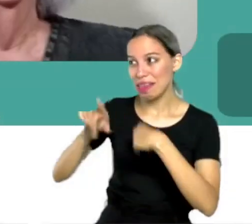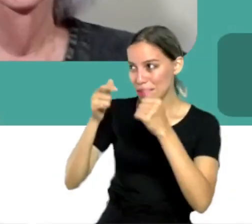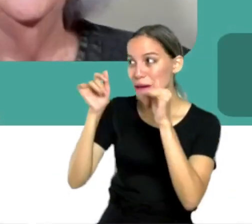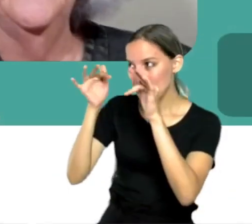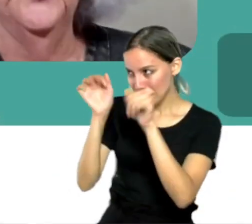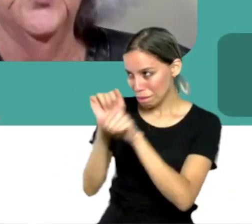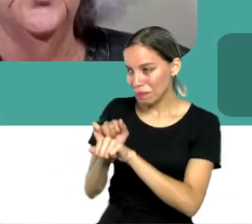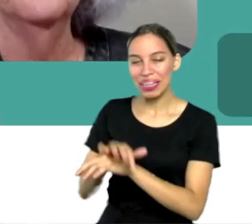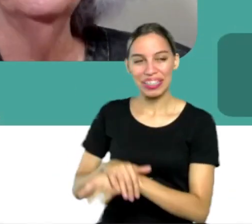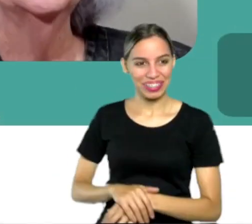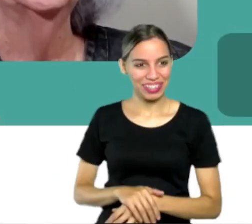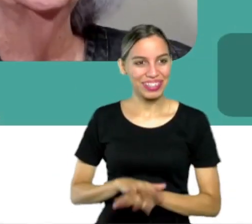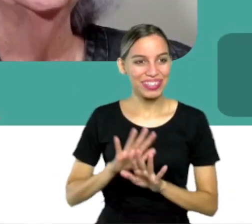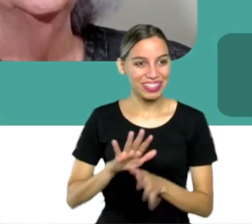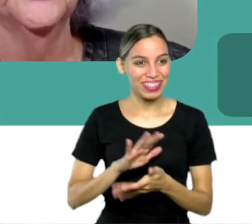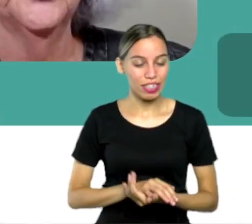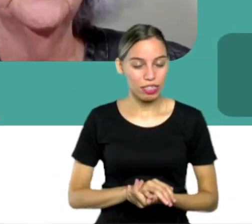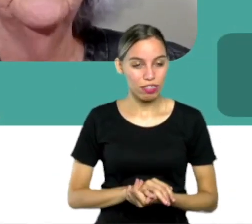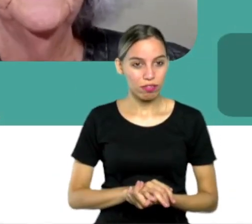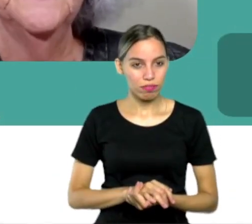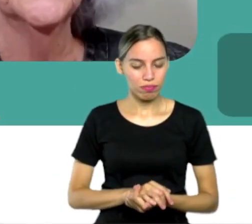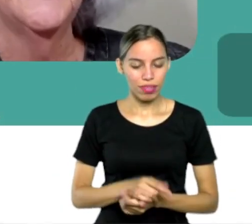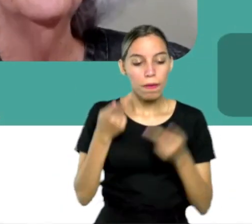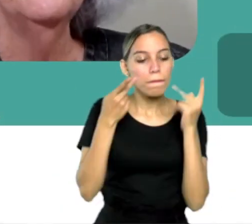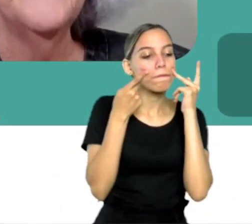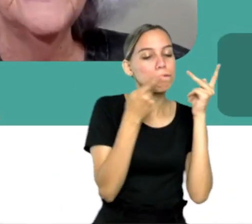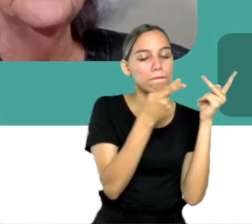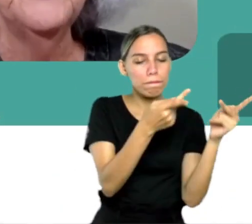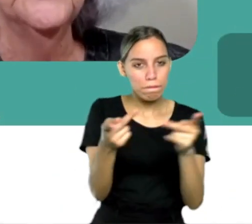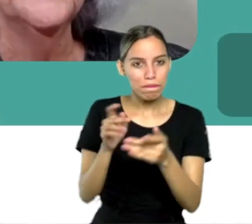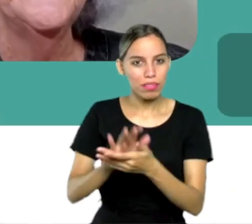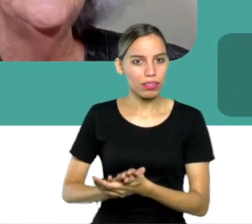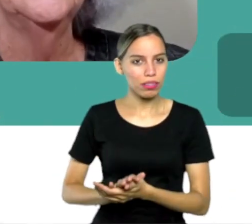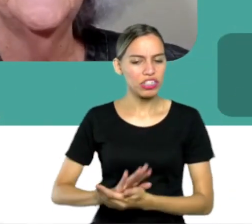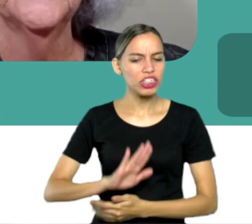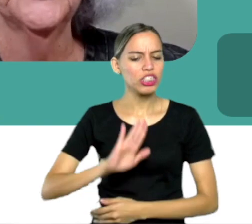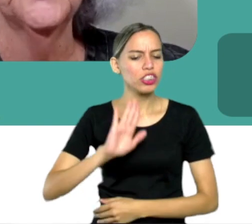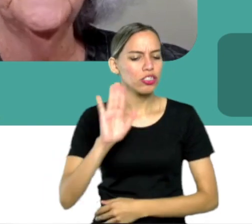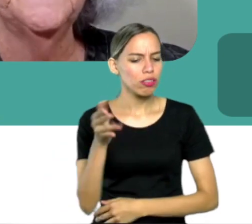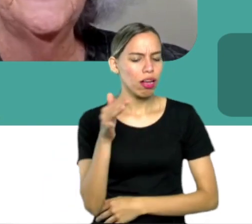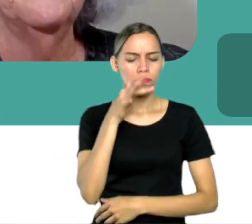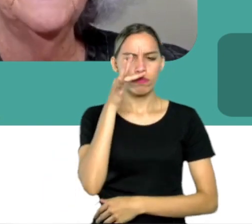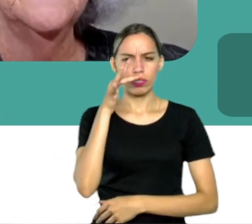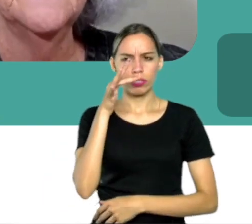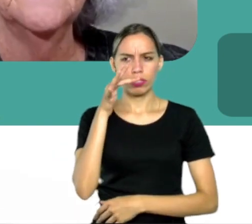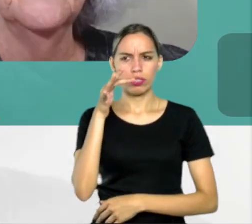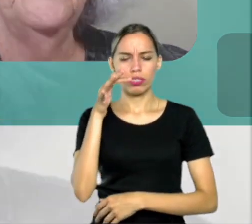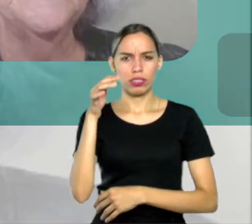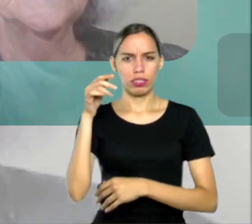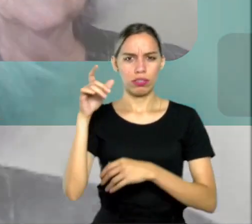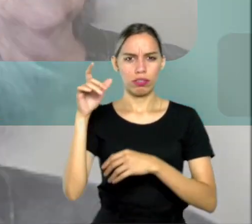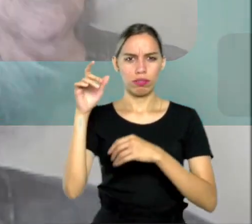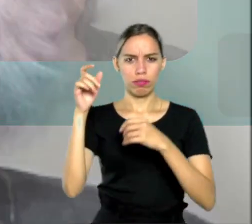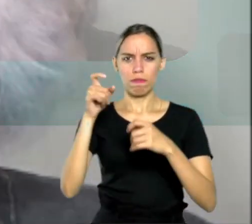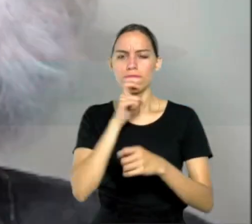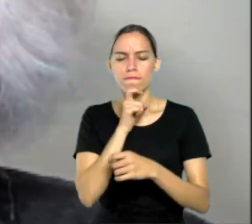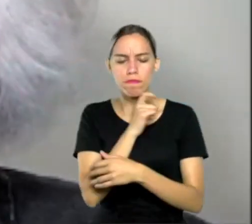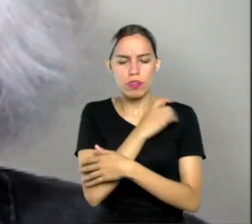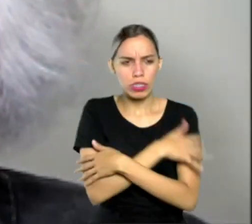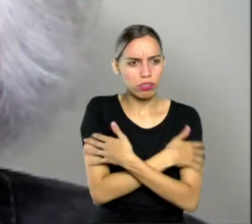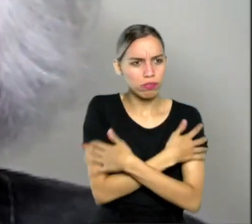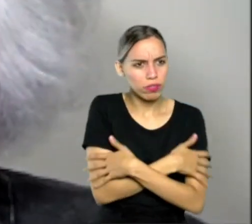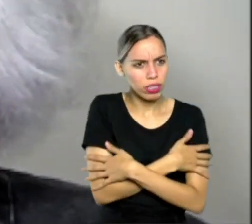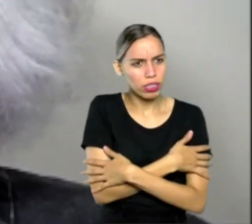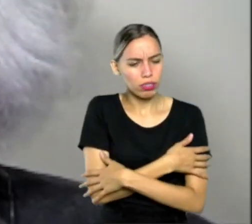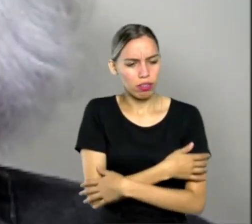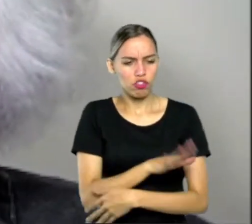escutar. O visitante. Já o inverno me rodeia, tece sua teia branca, finca estaca lá na